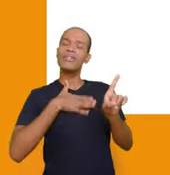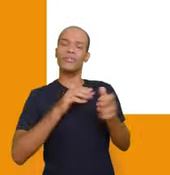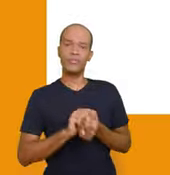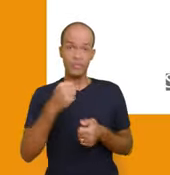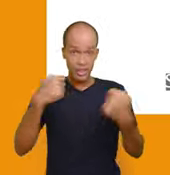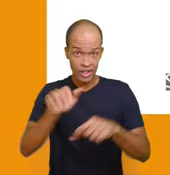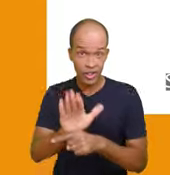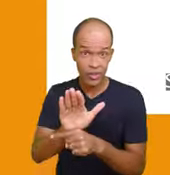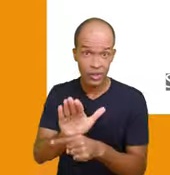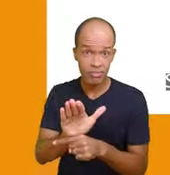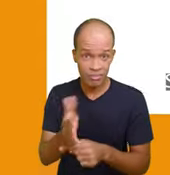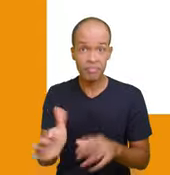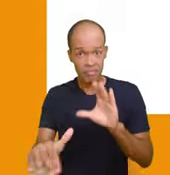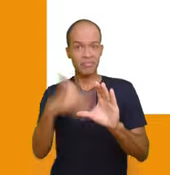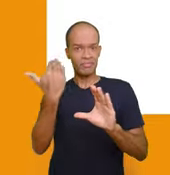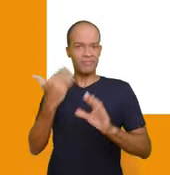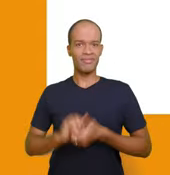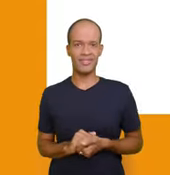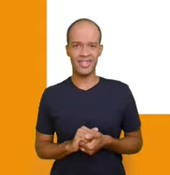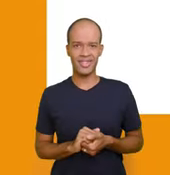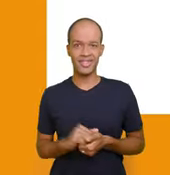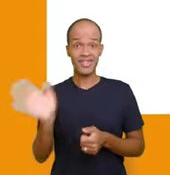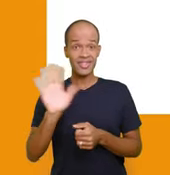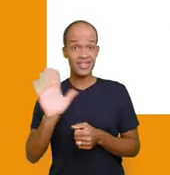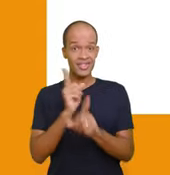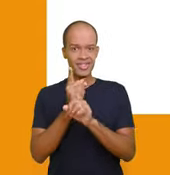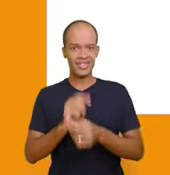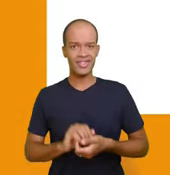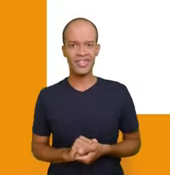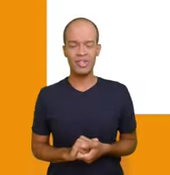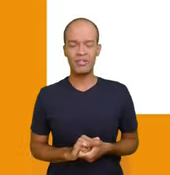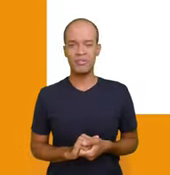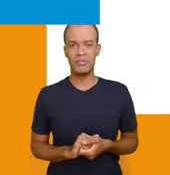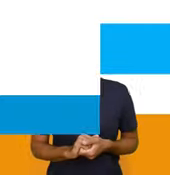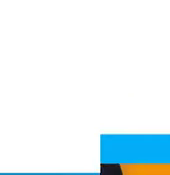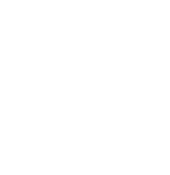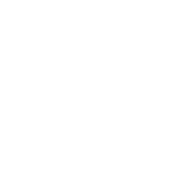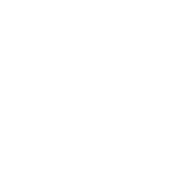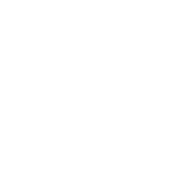favoritos. E se precisar de ajuda, é só mandar uma mensagem pra gente. Até mais!